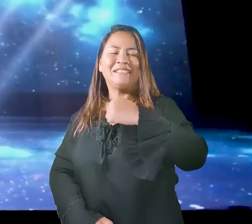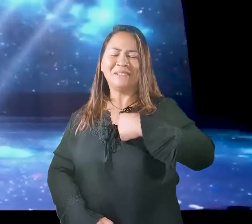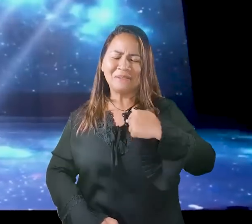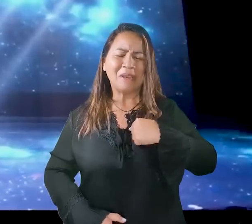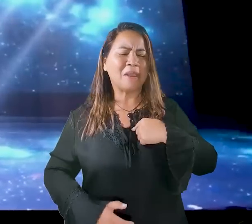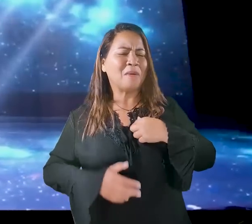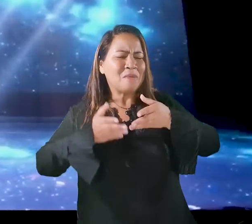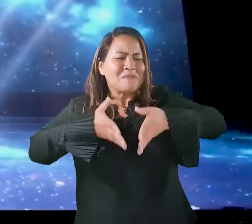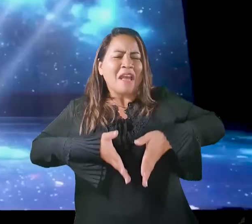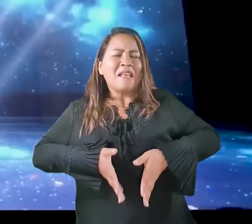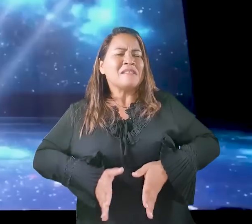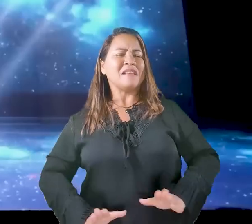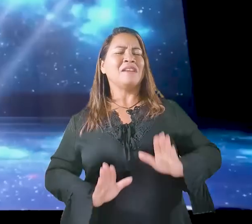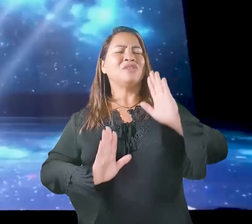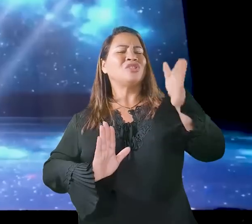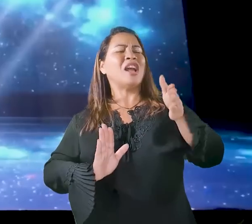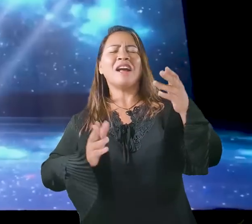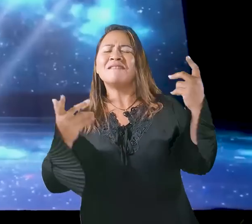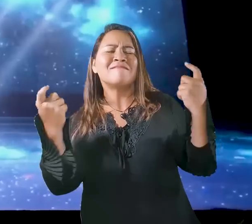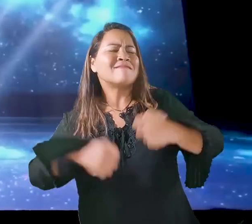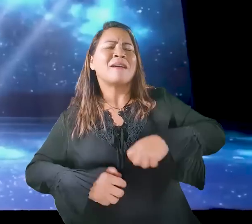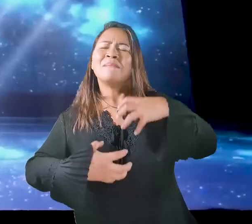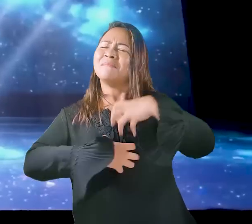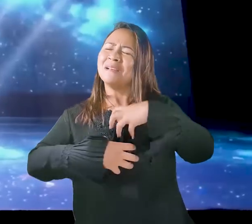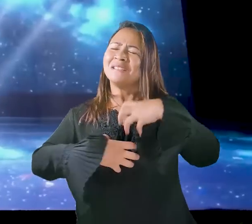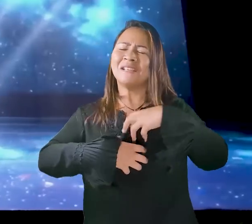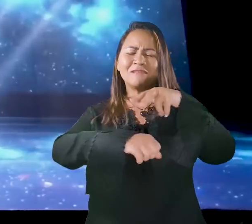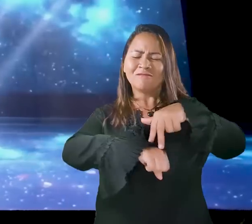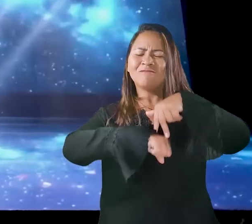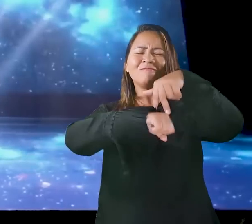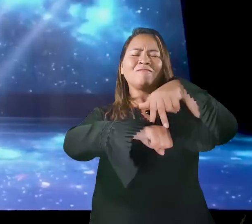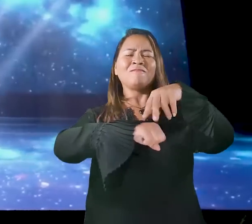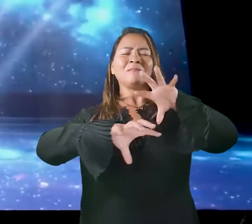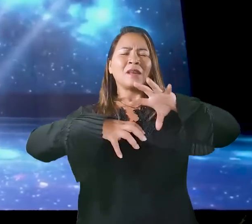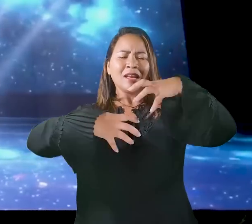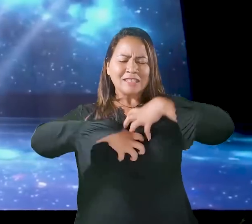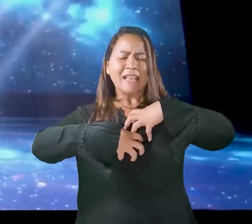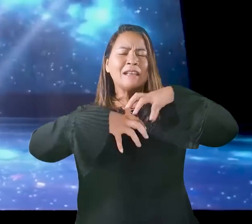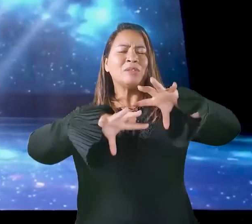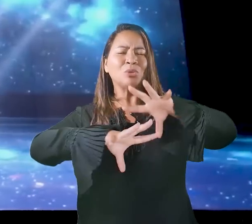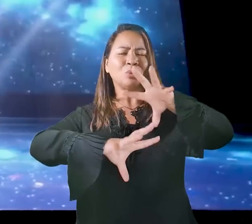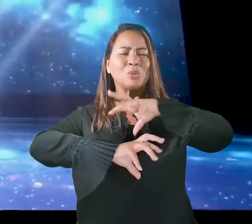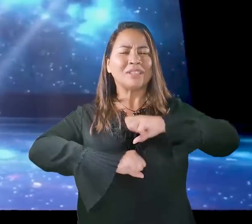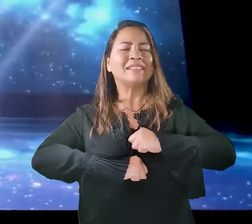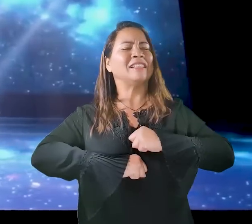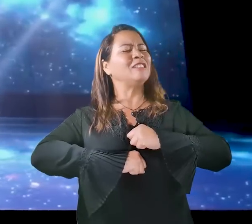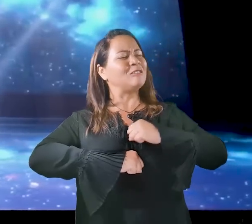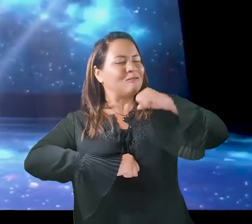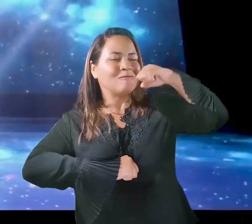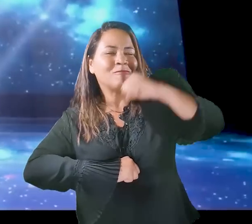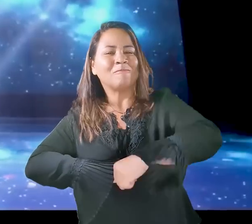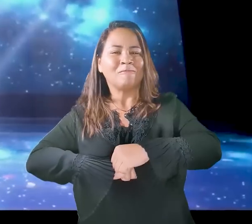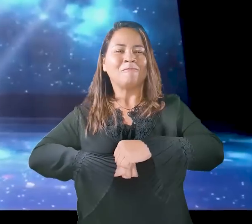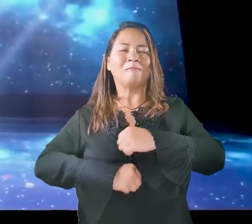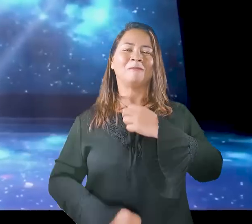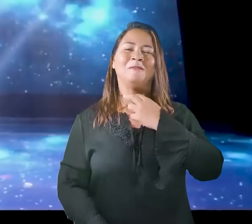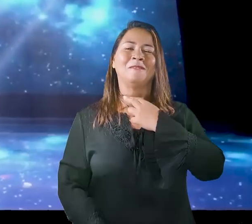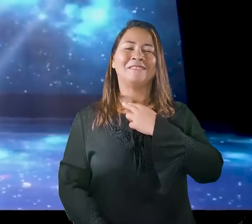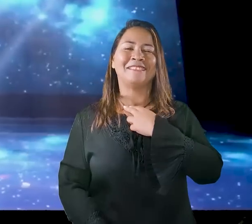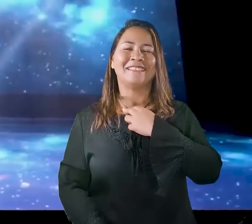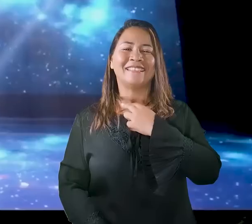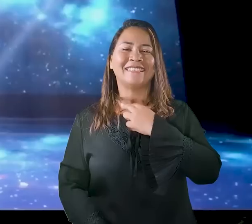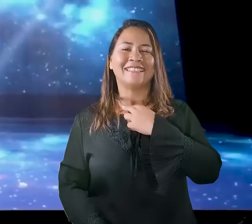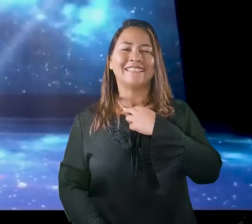isso. Eu aceito isso, eu sou isso, é isso. Na clavícula. Eu